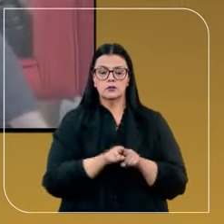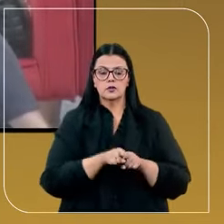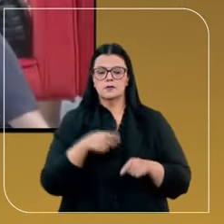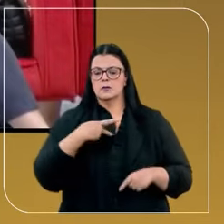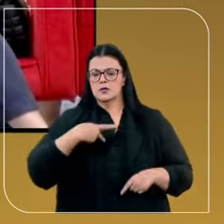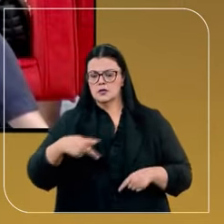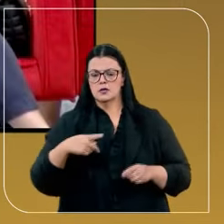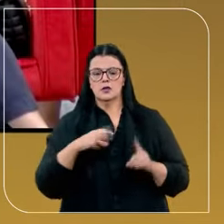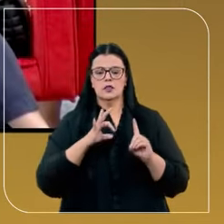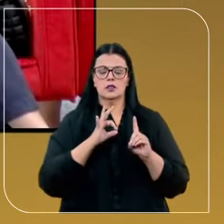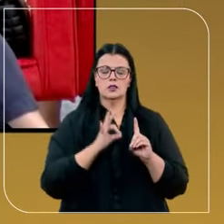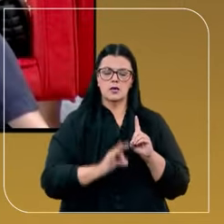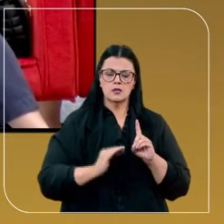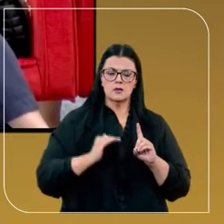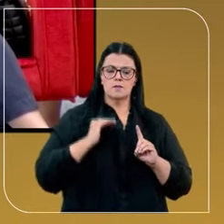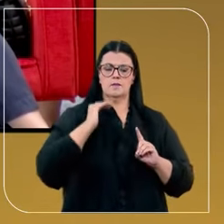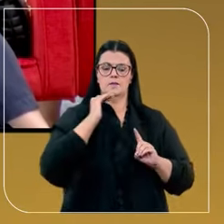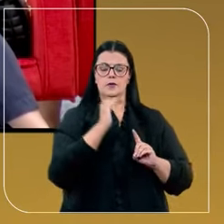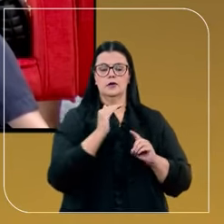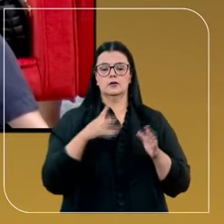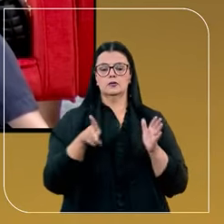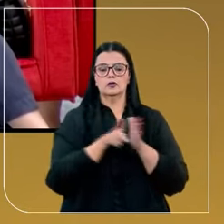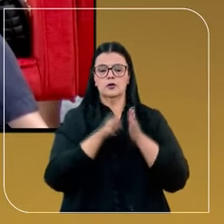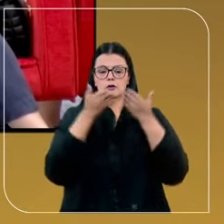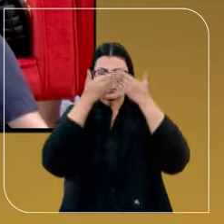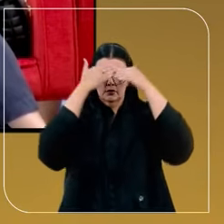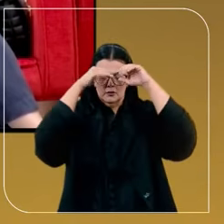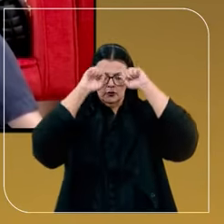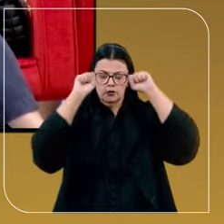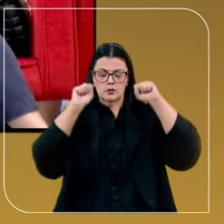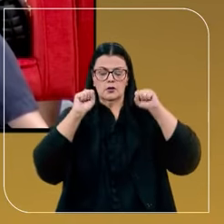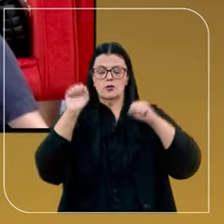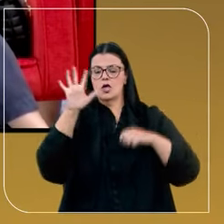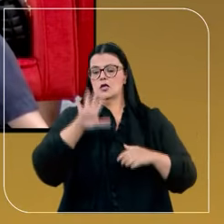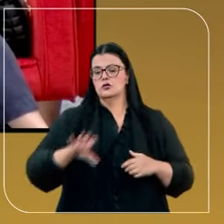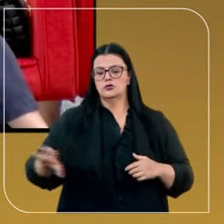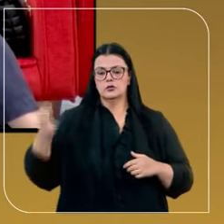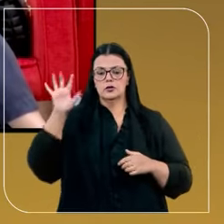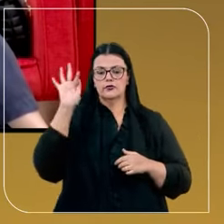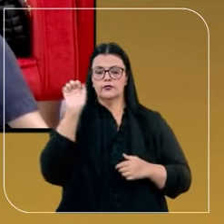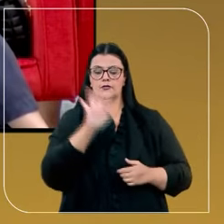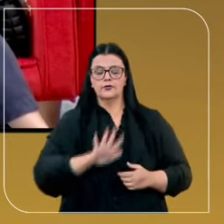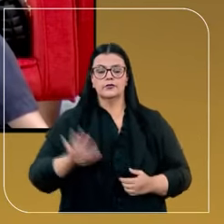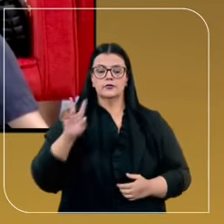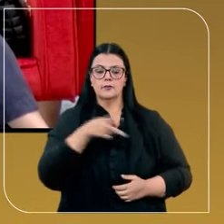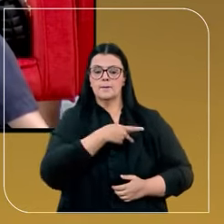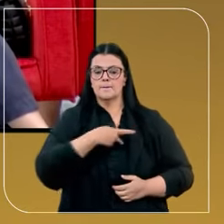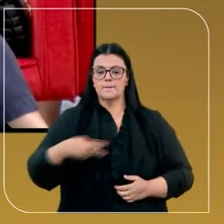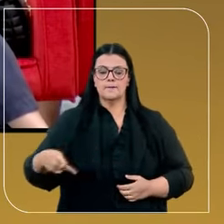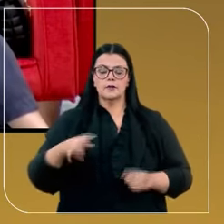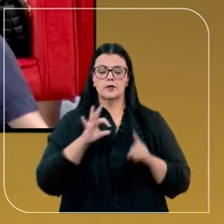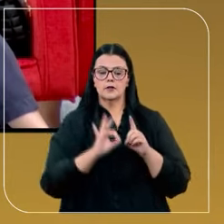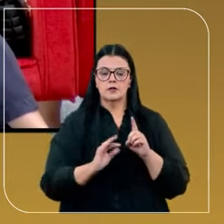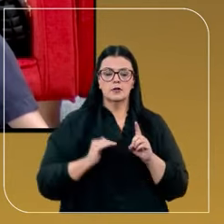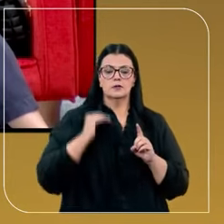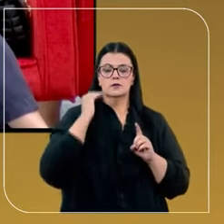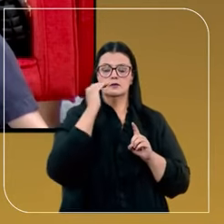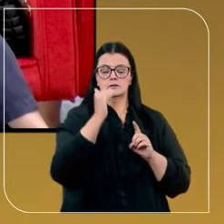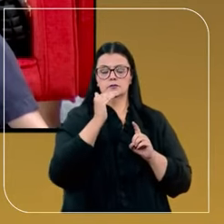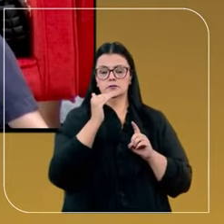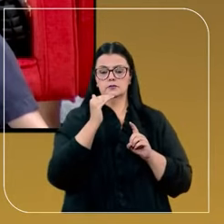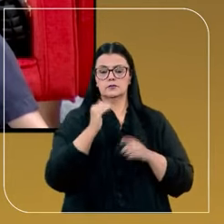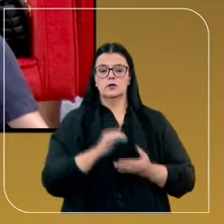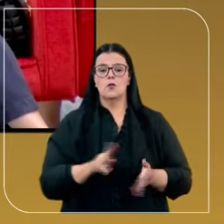e desembargadores dos tribunais regionais federais, presidentes, desembargadoras e desembargadores